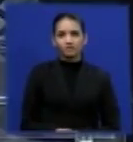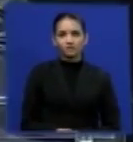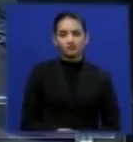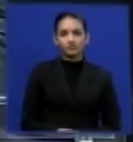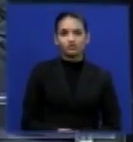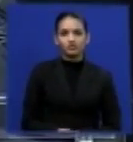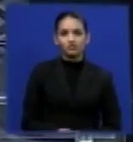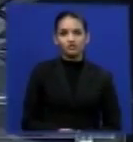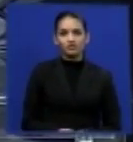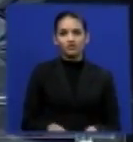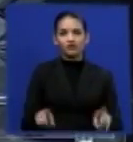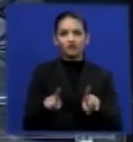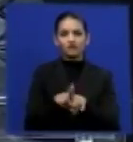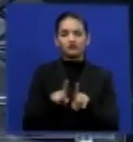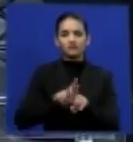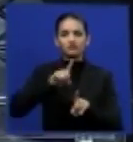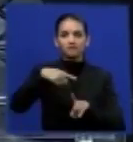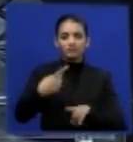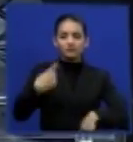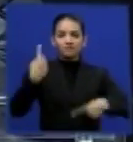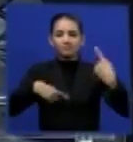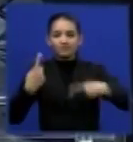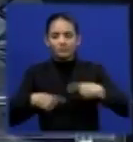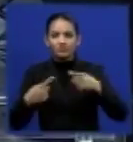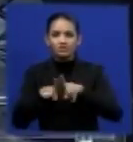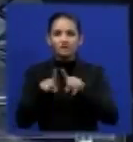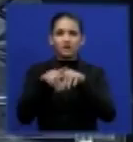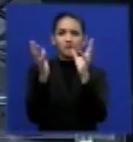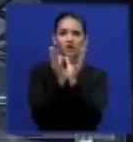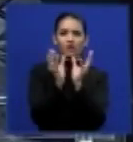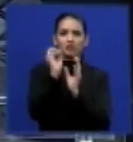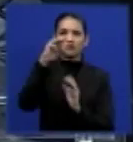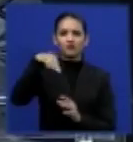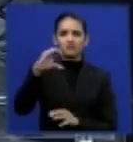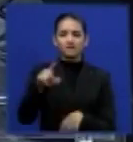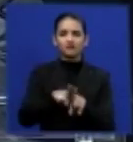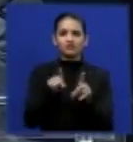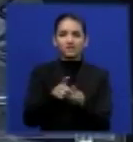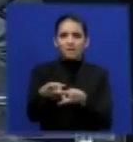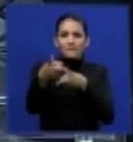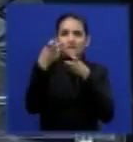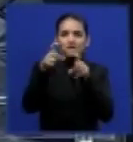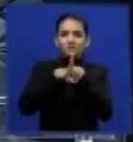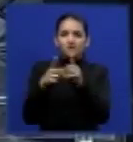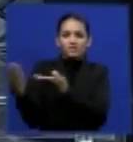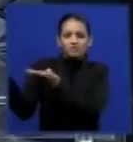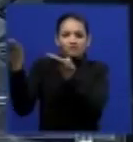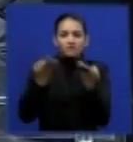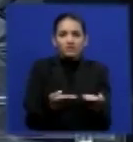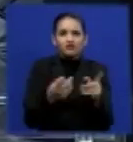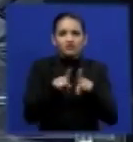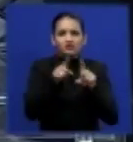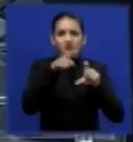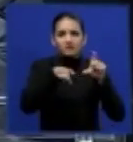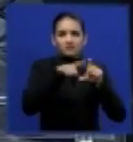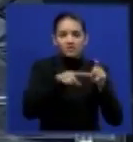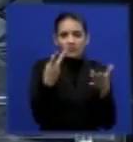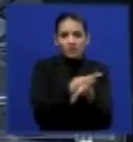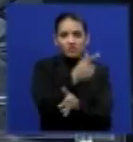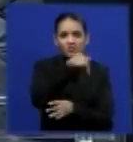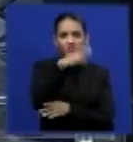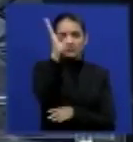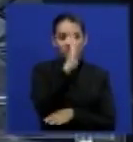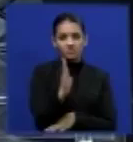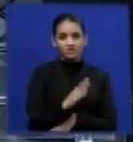rigoroso escrutínio assim o painel concluiu que a proibição de importação de pneus reformados adotada pelo Brasil